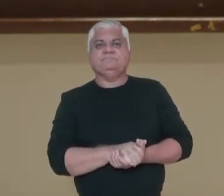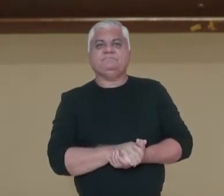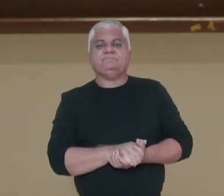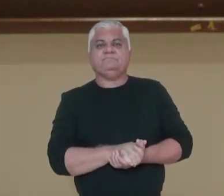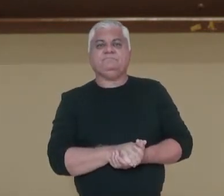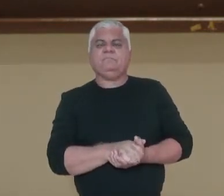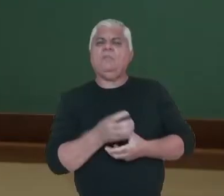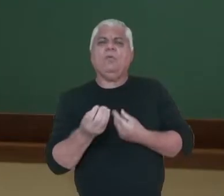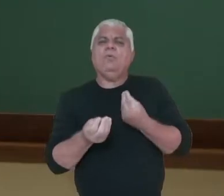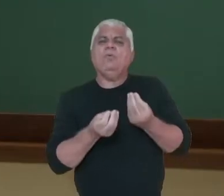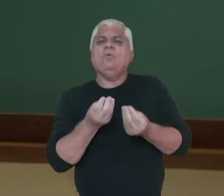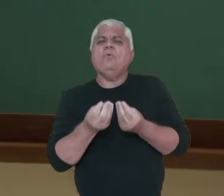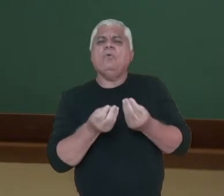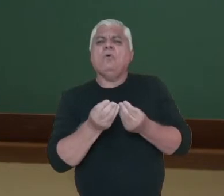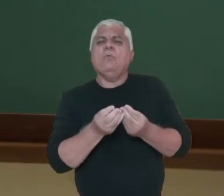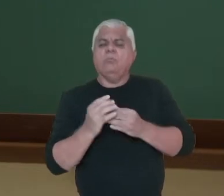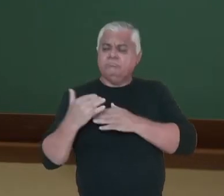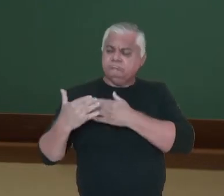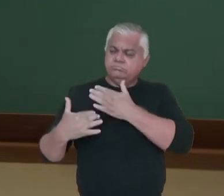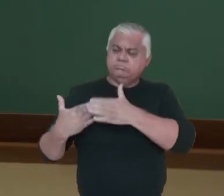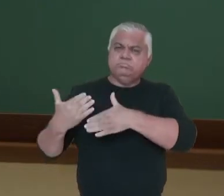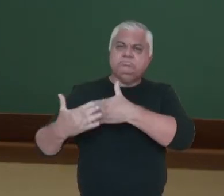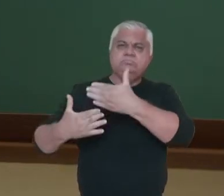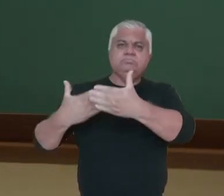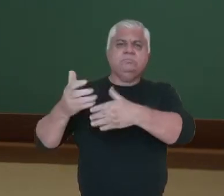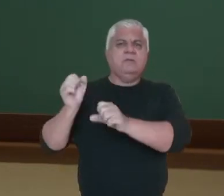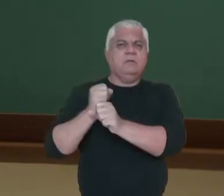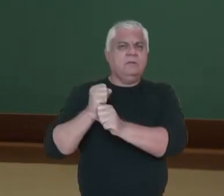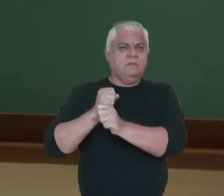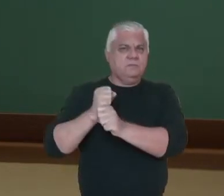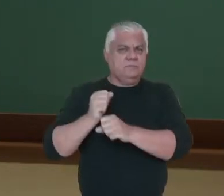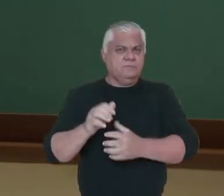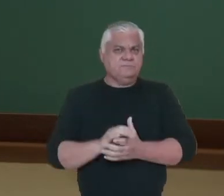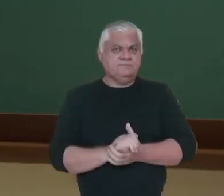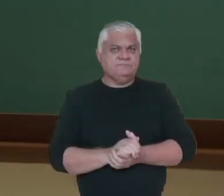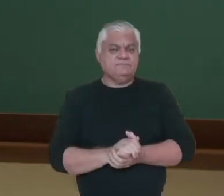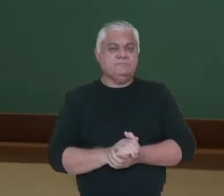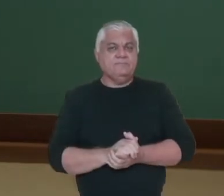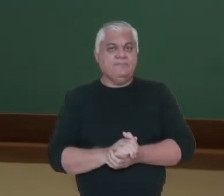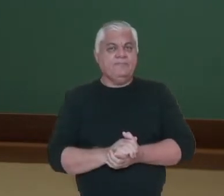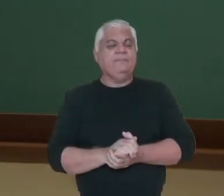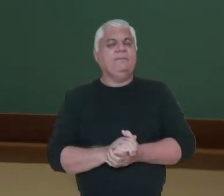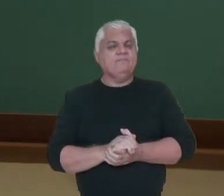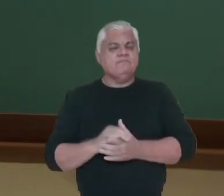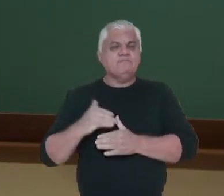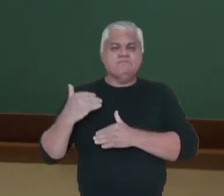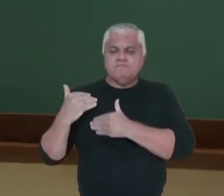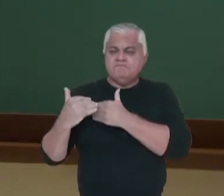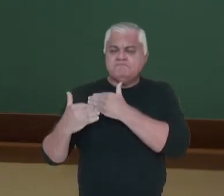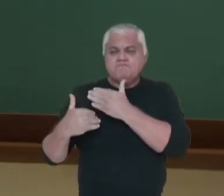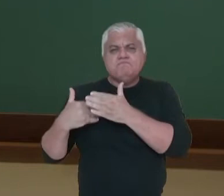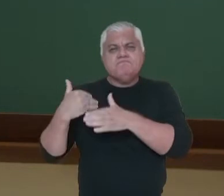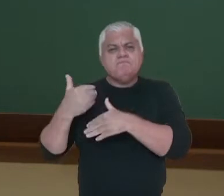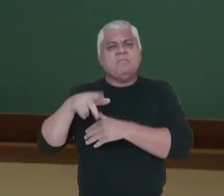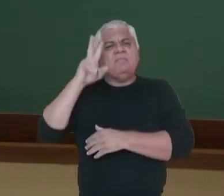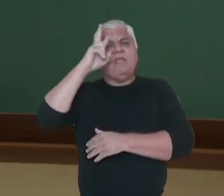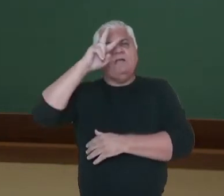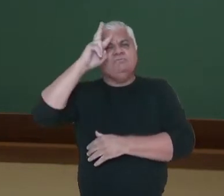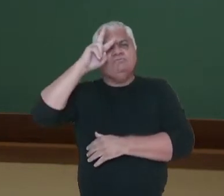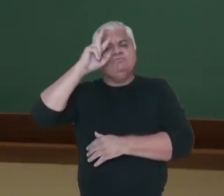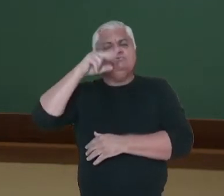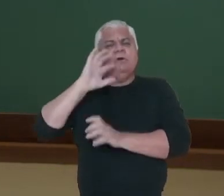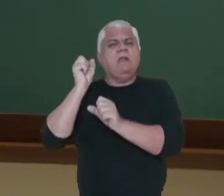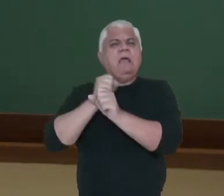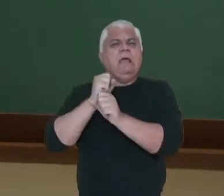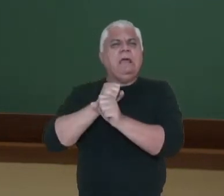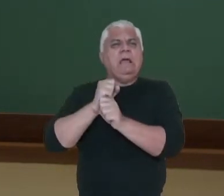E como que a gente tem essa evolução da ginástica ao longo dos tempos, então? Ela foi construída e está presente na história da humanidade